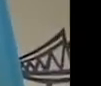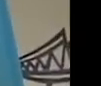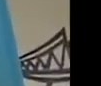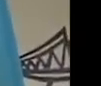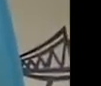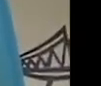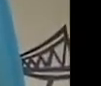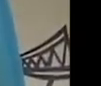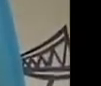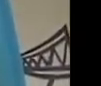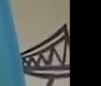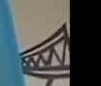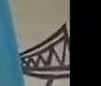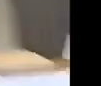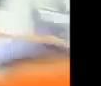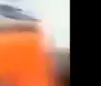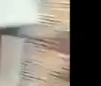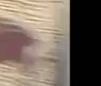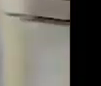é o melhor pai do mundo.